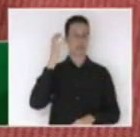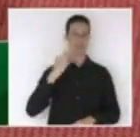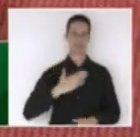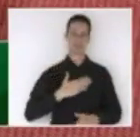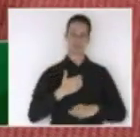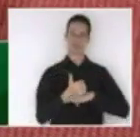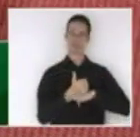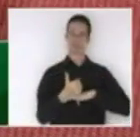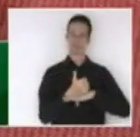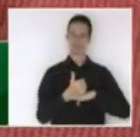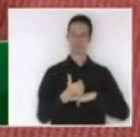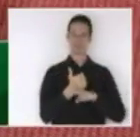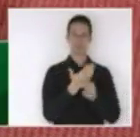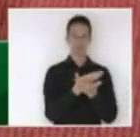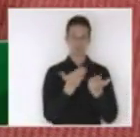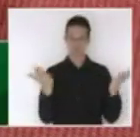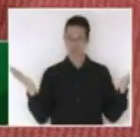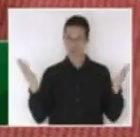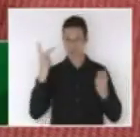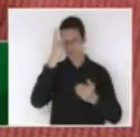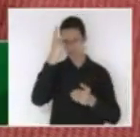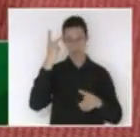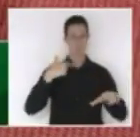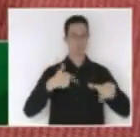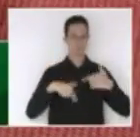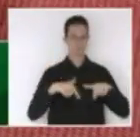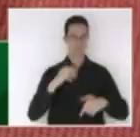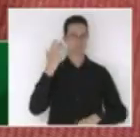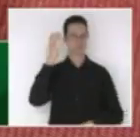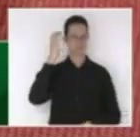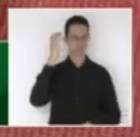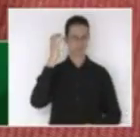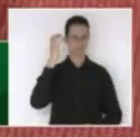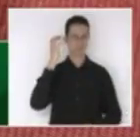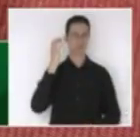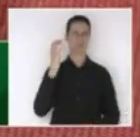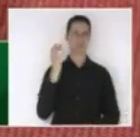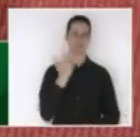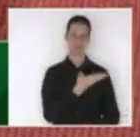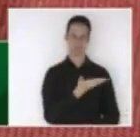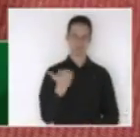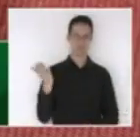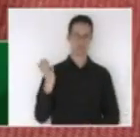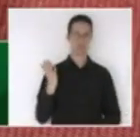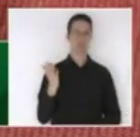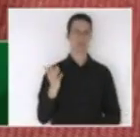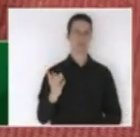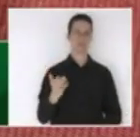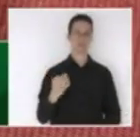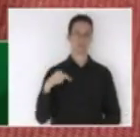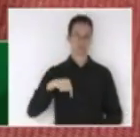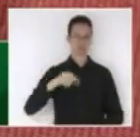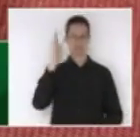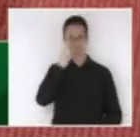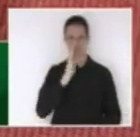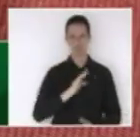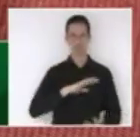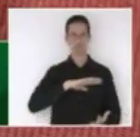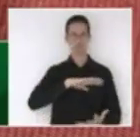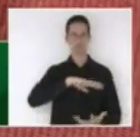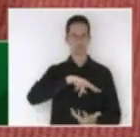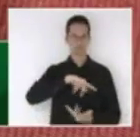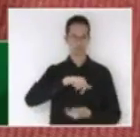de microfone, que fazem do Brasil, do mundo, a companhia,